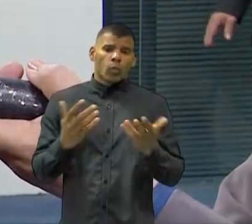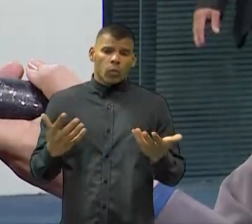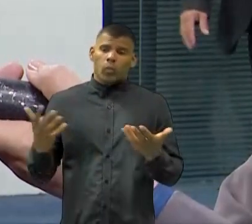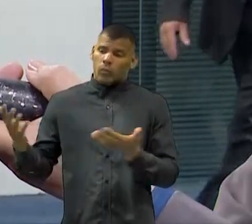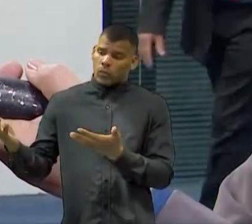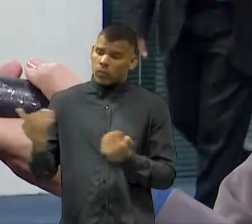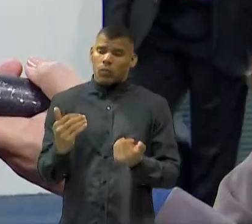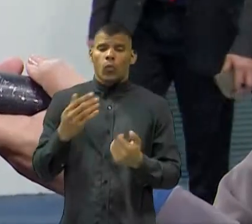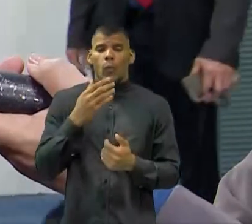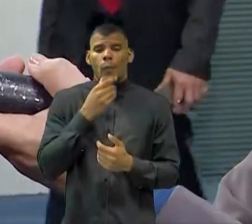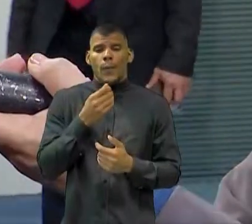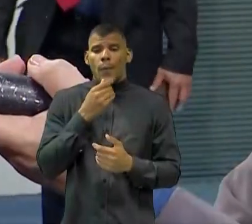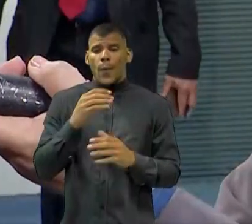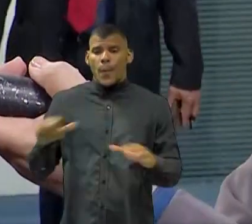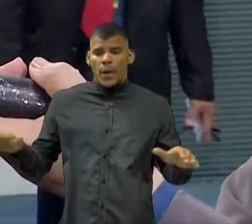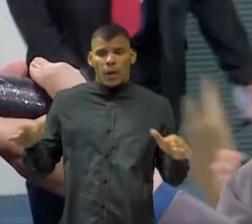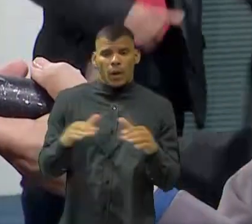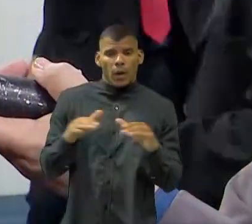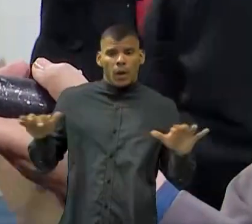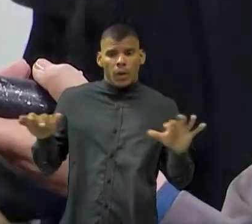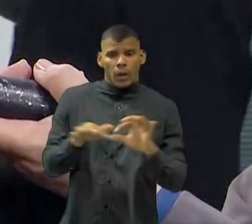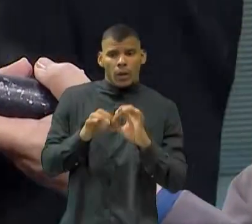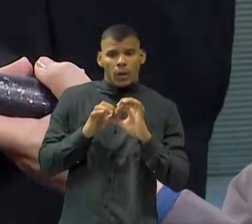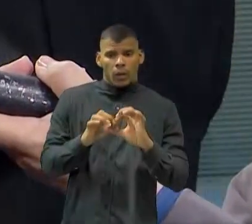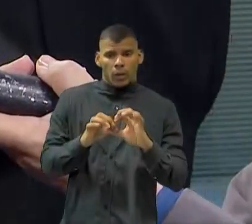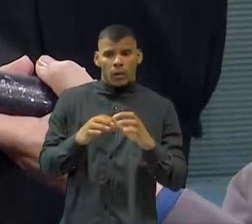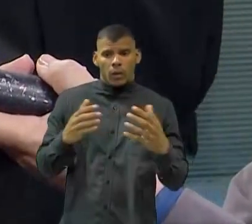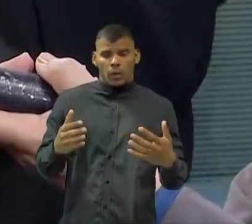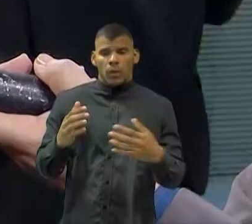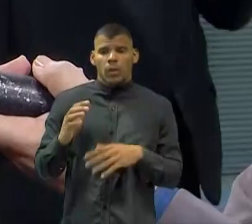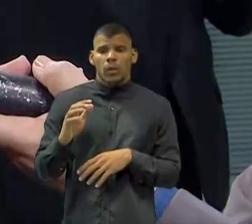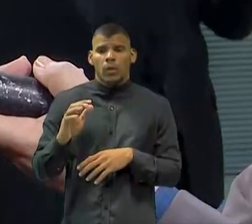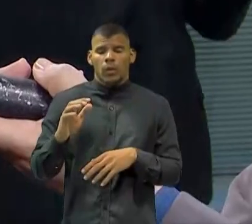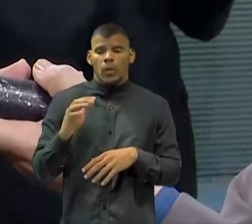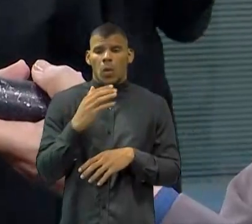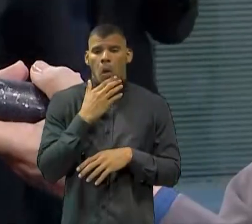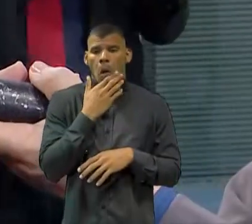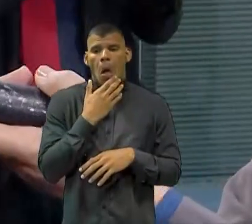não vai conseguir ter um bom resultado se a gente não conseguir trazer os homens para essa luta.